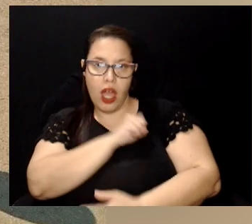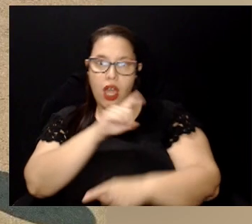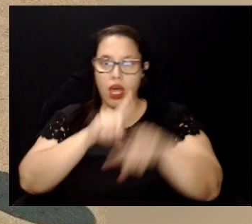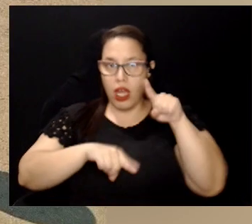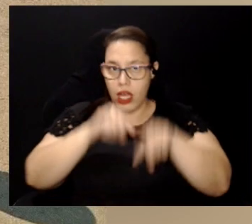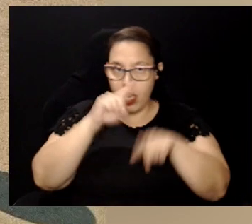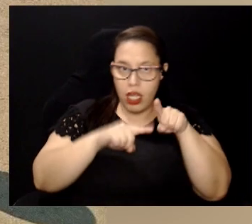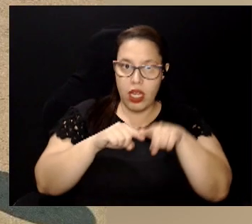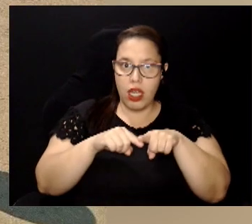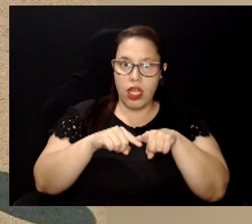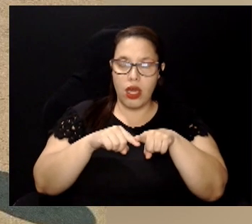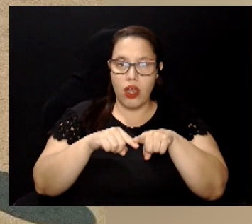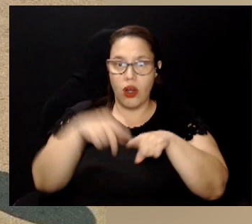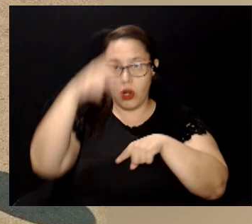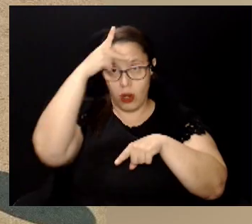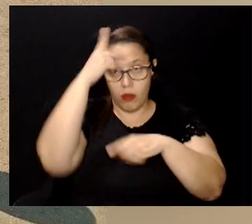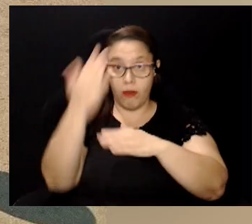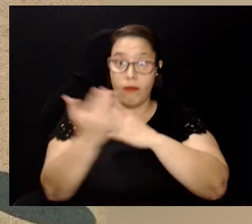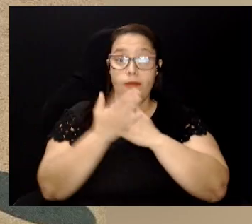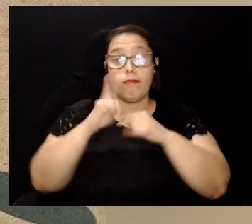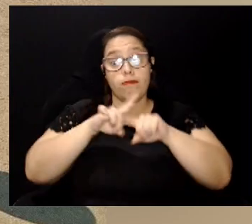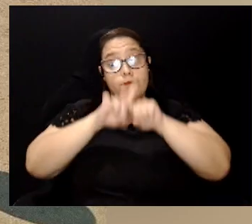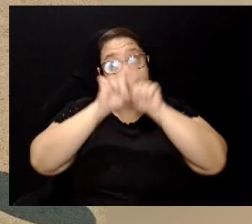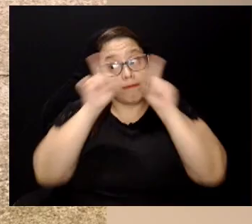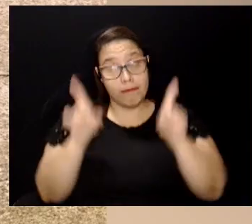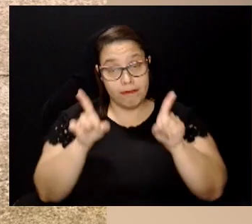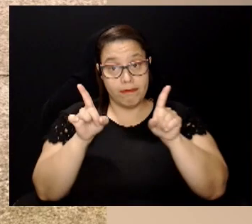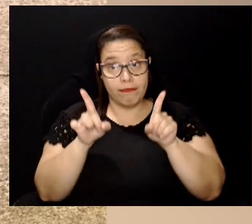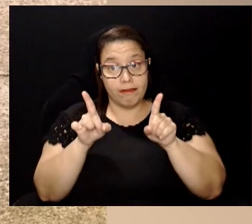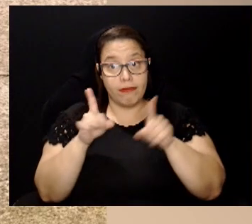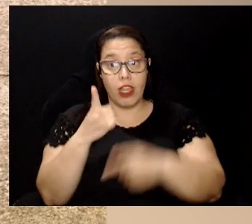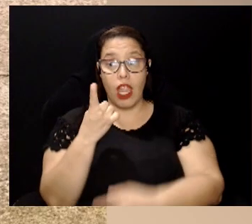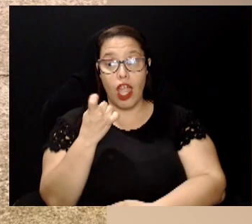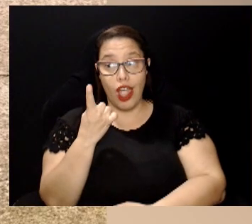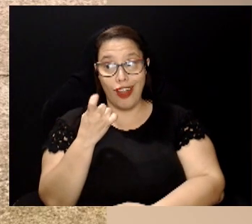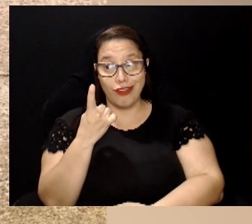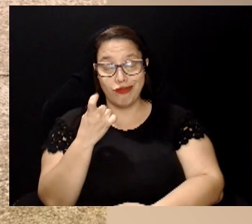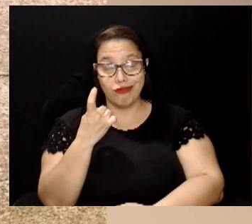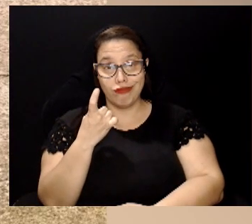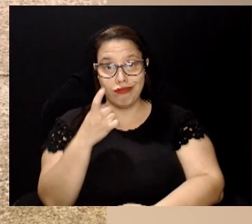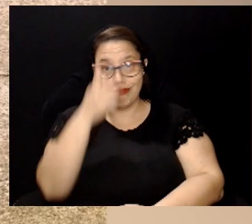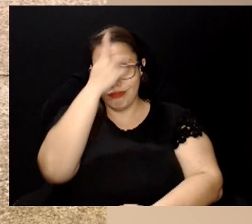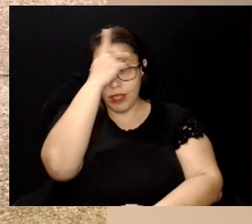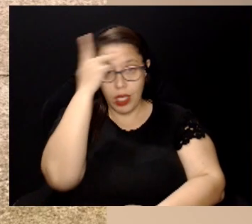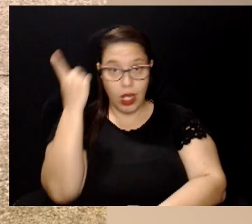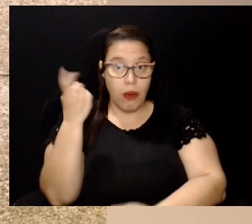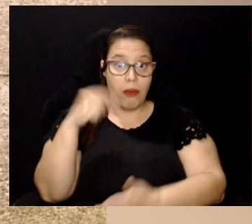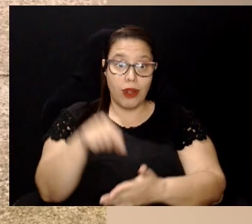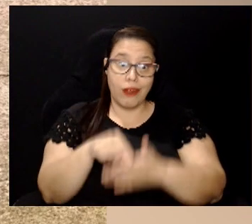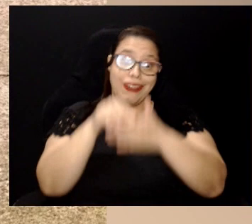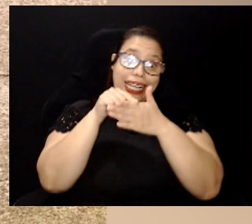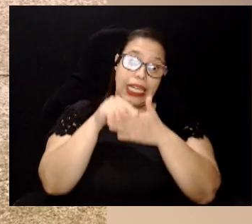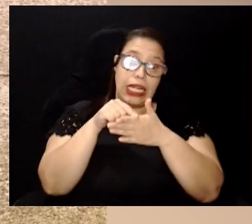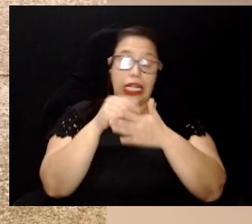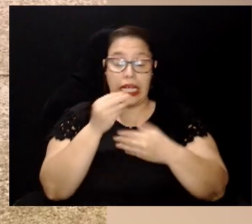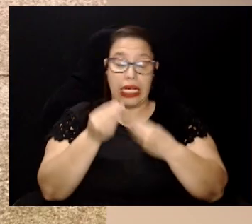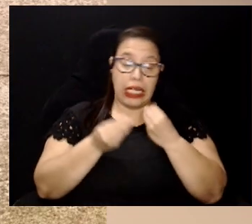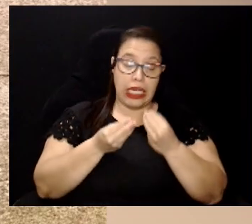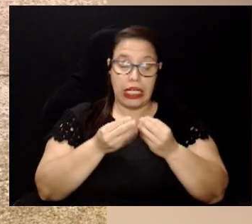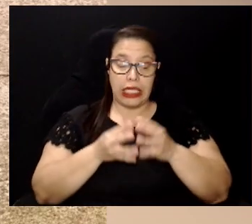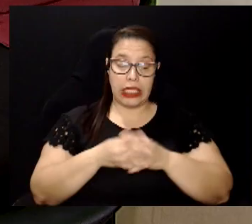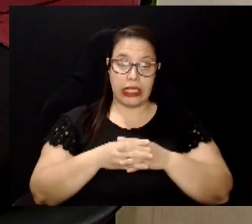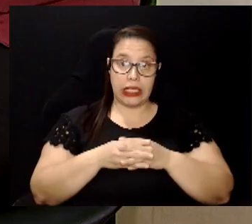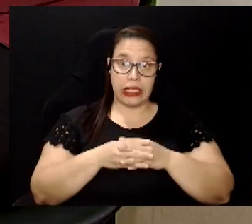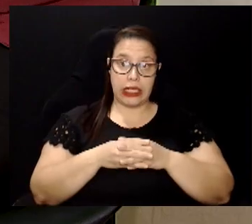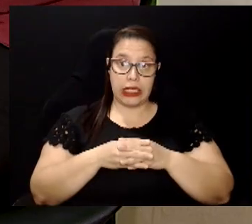ajuda, mas, né, o padrinho é um só, é uma pessoa física, né, e aí a gente